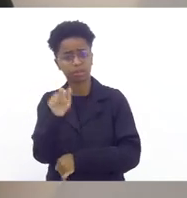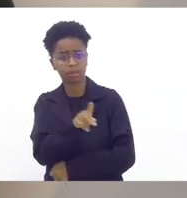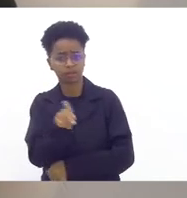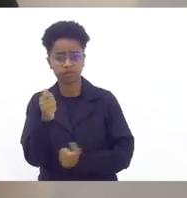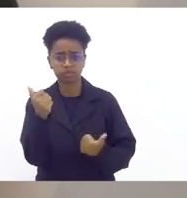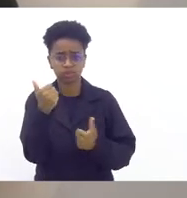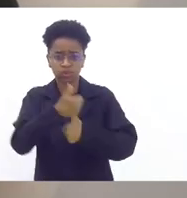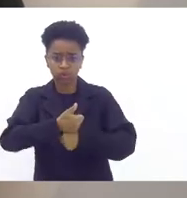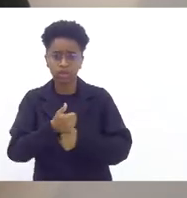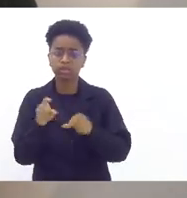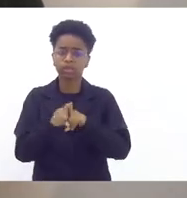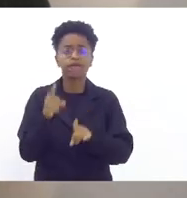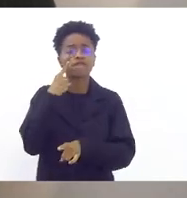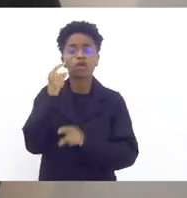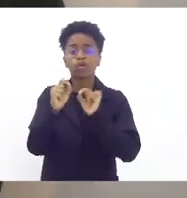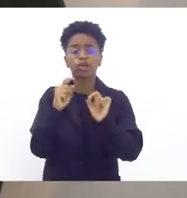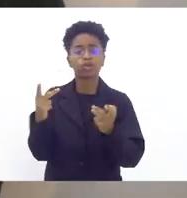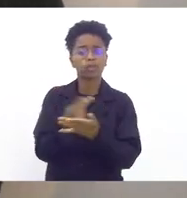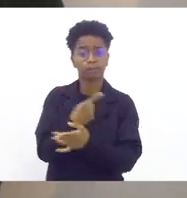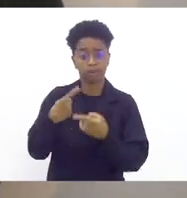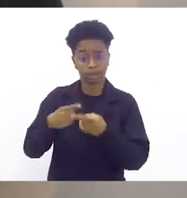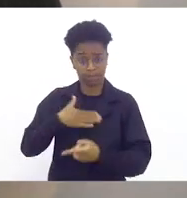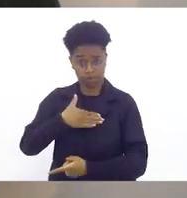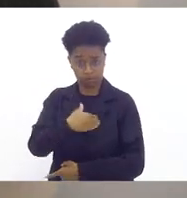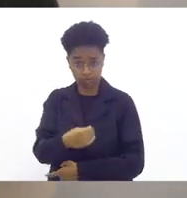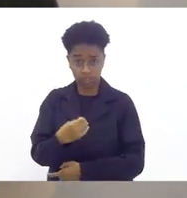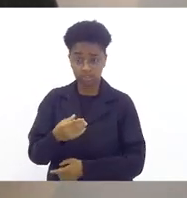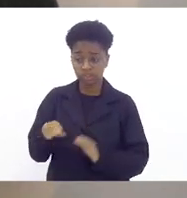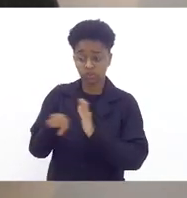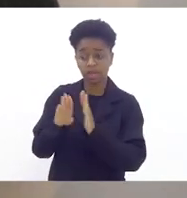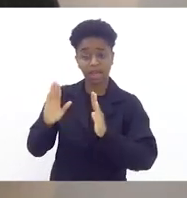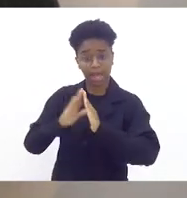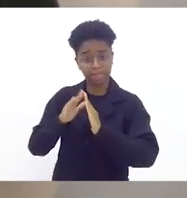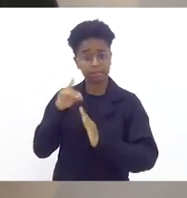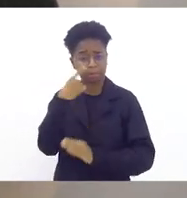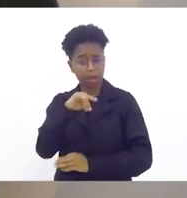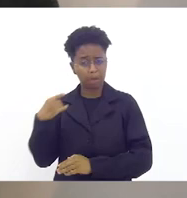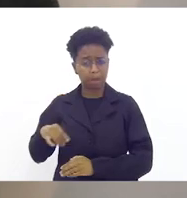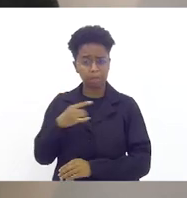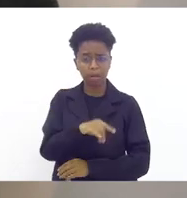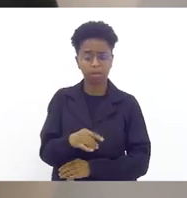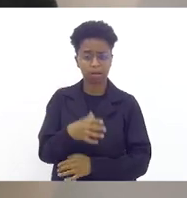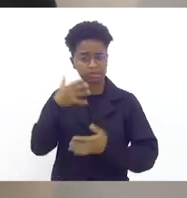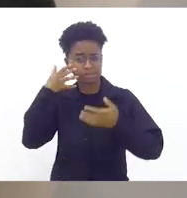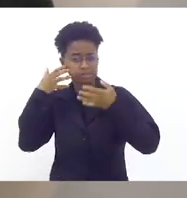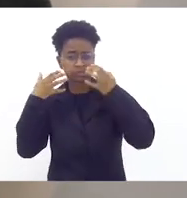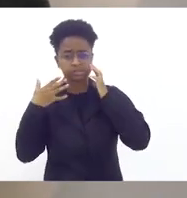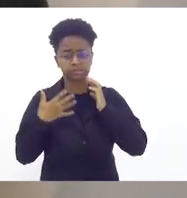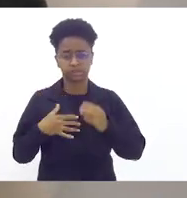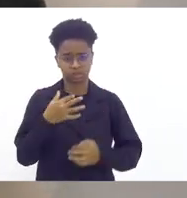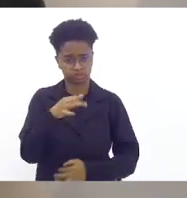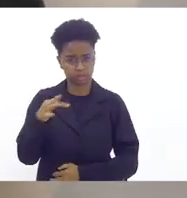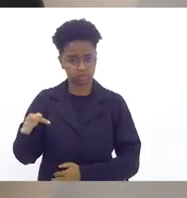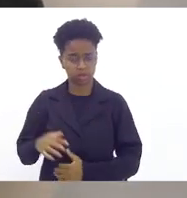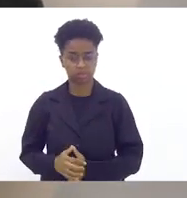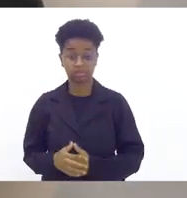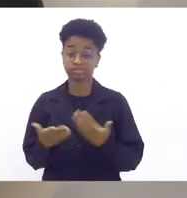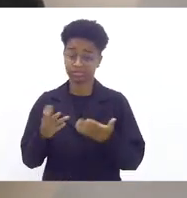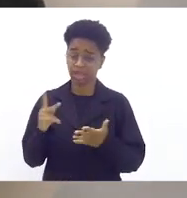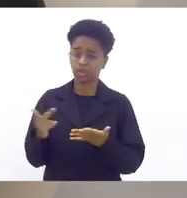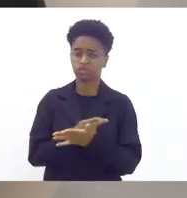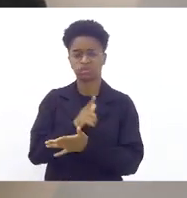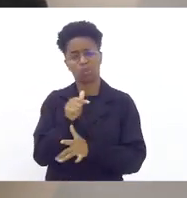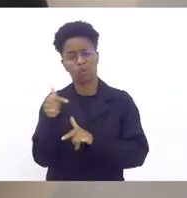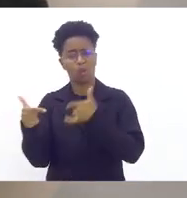substituta e verificar o que aconteceu, porque o meu filho eu recebi em casa machucado, todo arranhado. E aí aconteceram outros